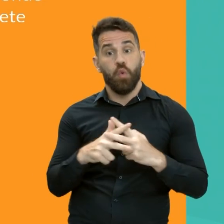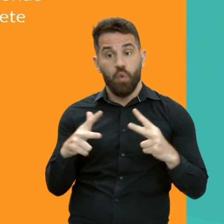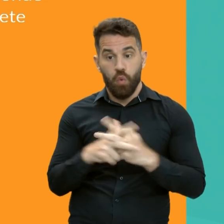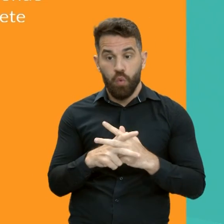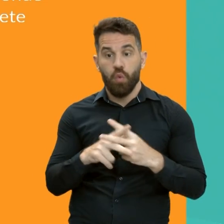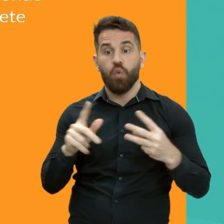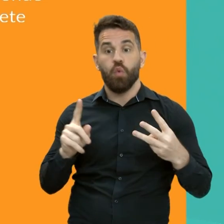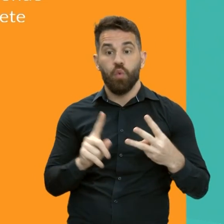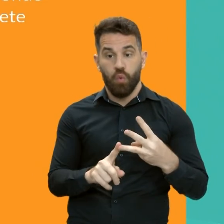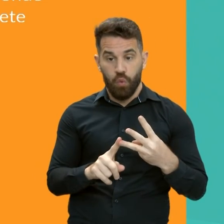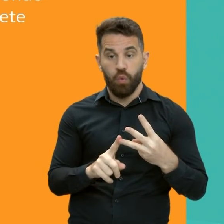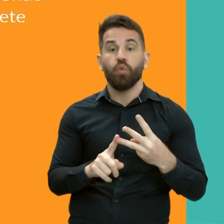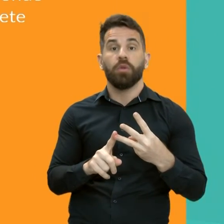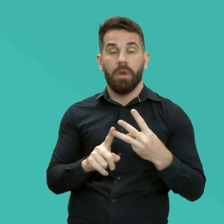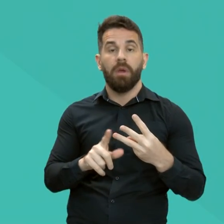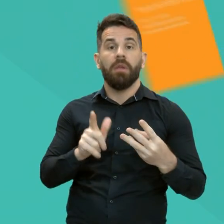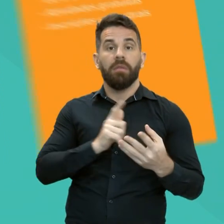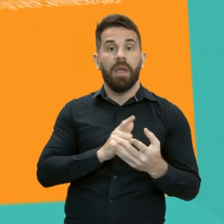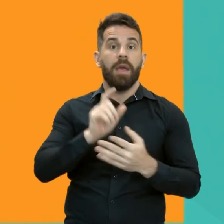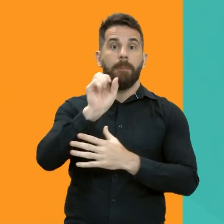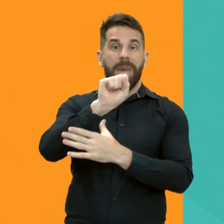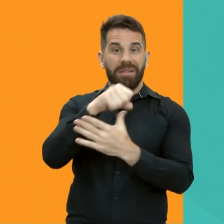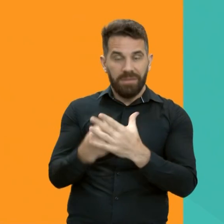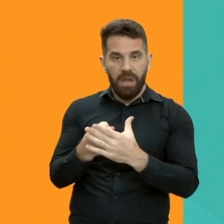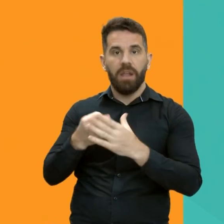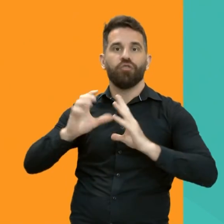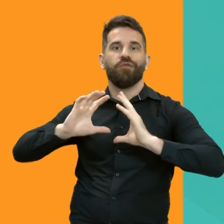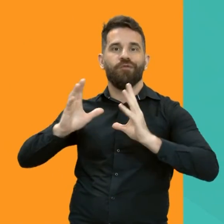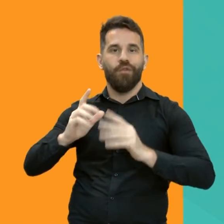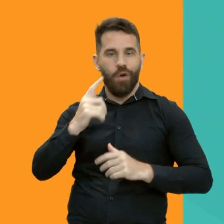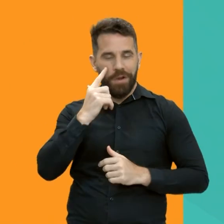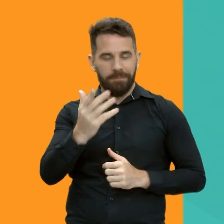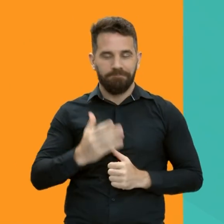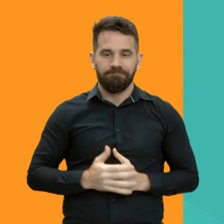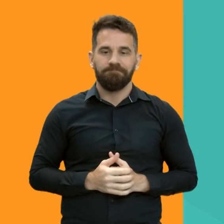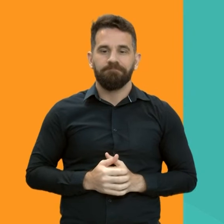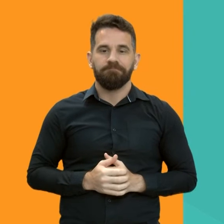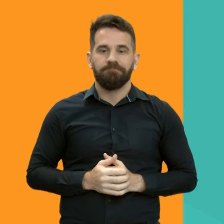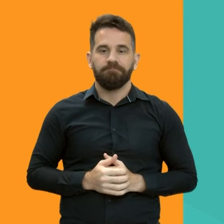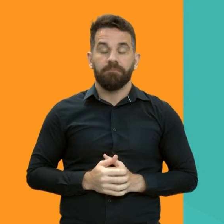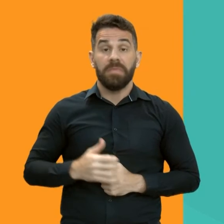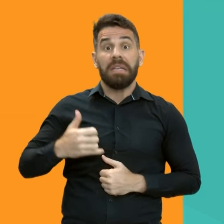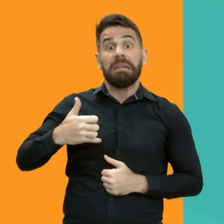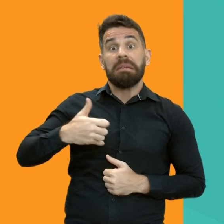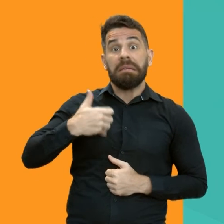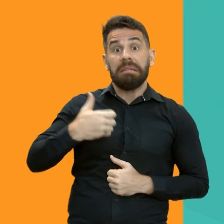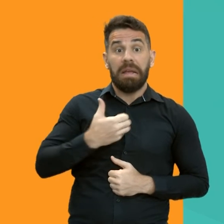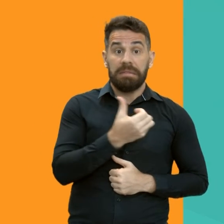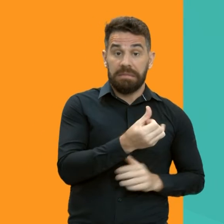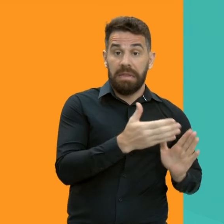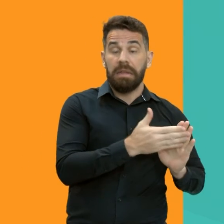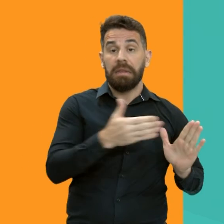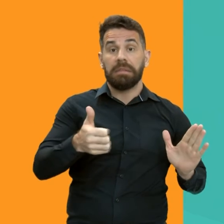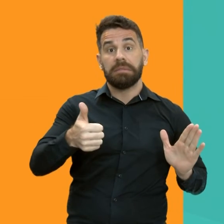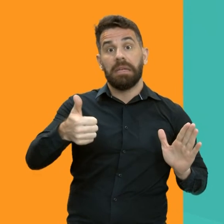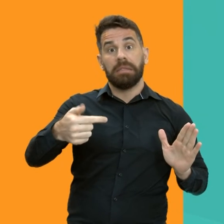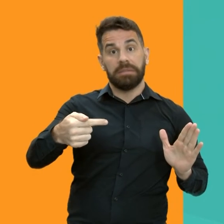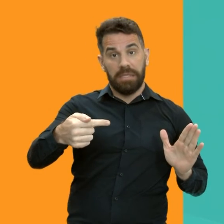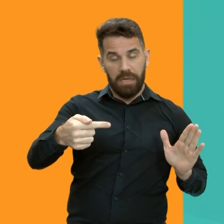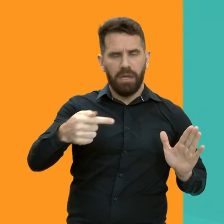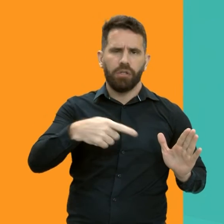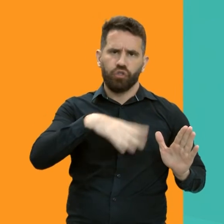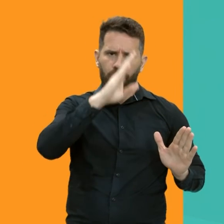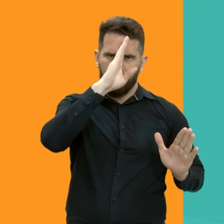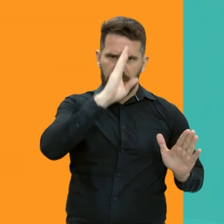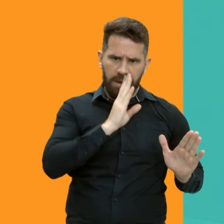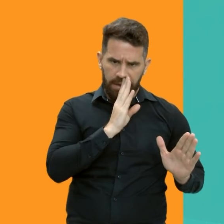taekwondo, basquete e vôlei. As atividades são oferecidas para o público de 6 a 17 anos de forma gratuita e